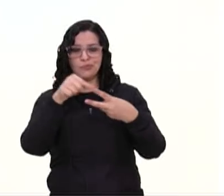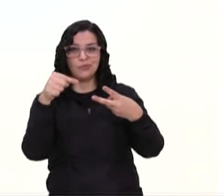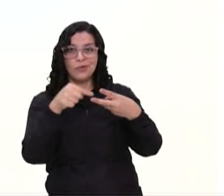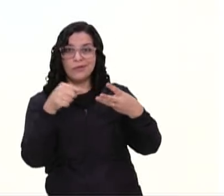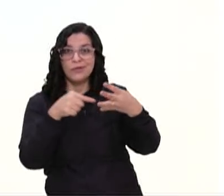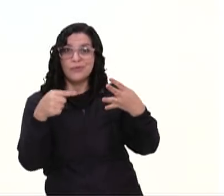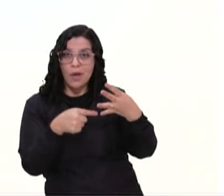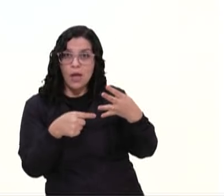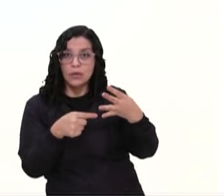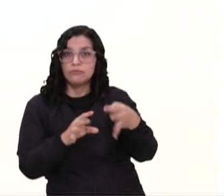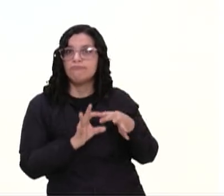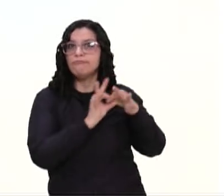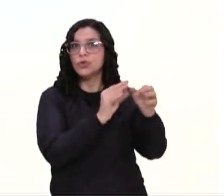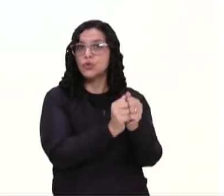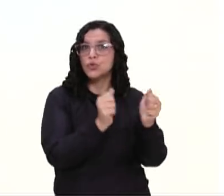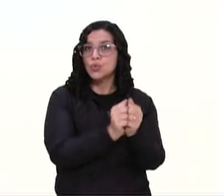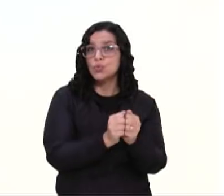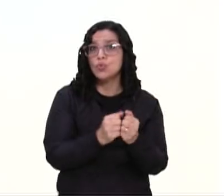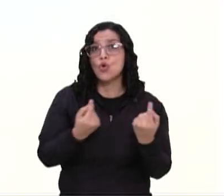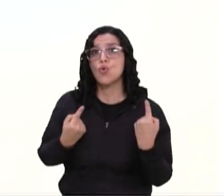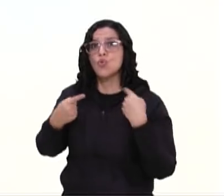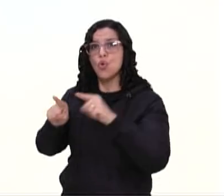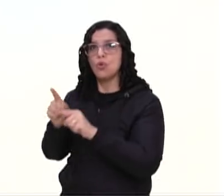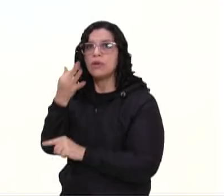fazer guerras contra a França.